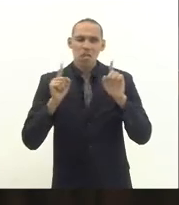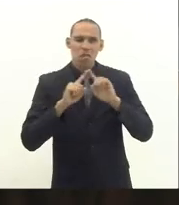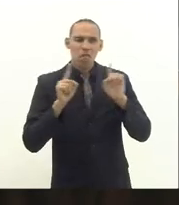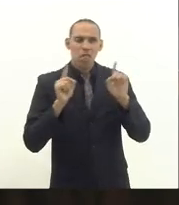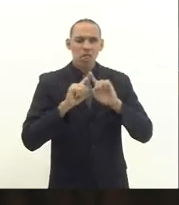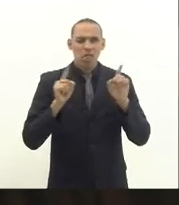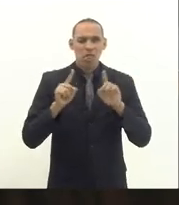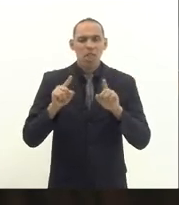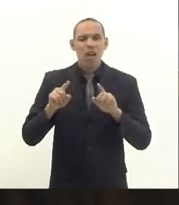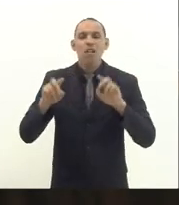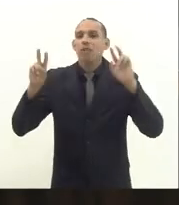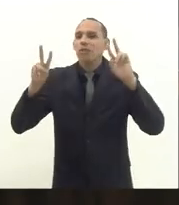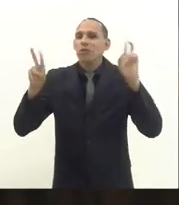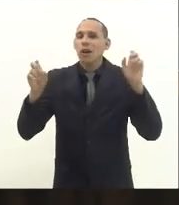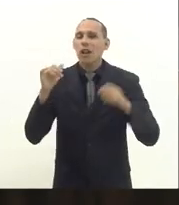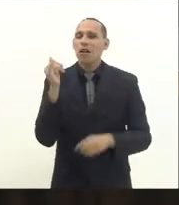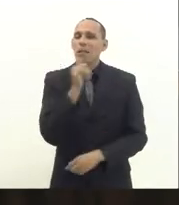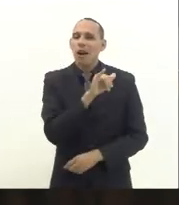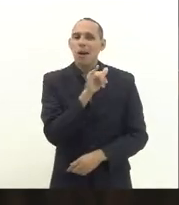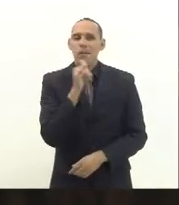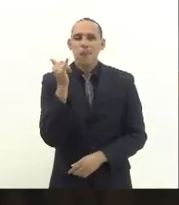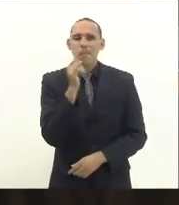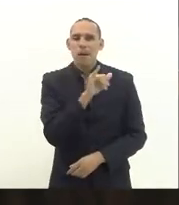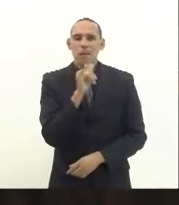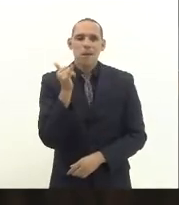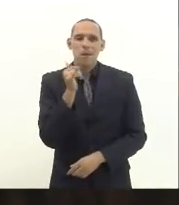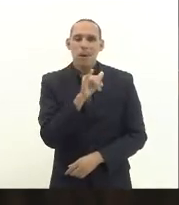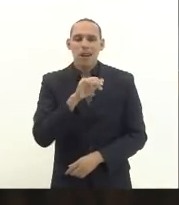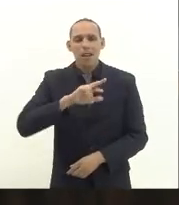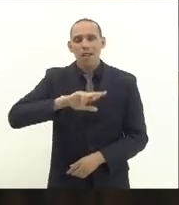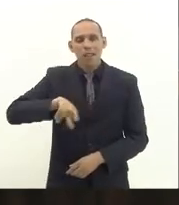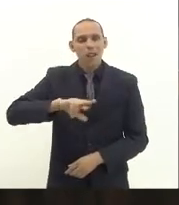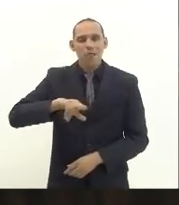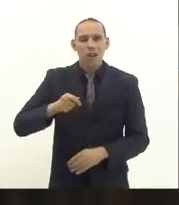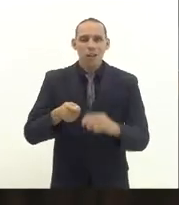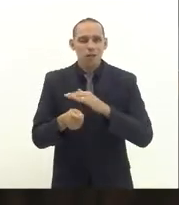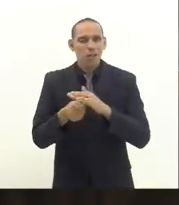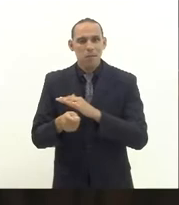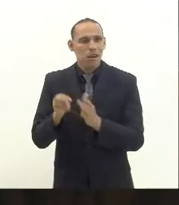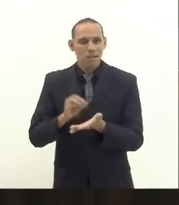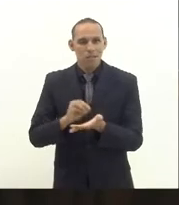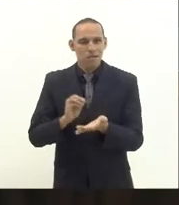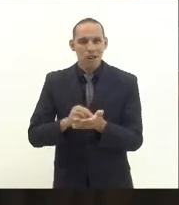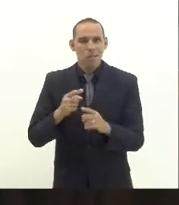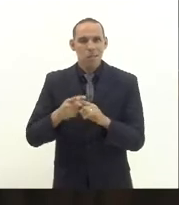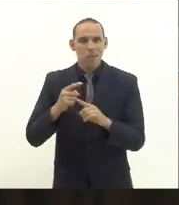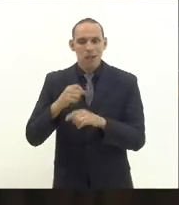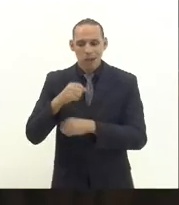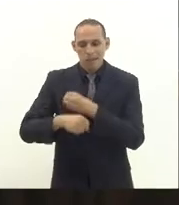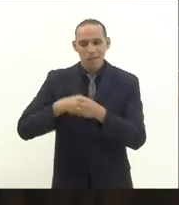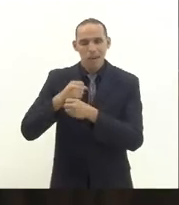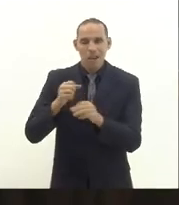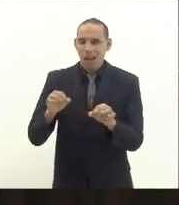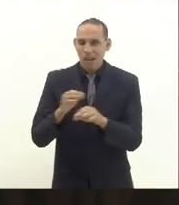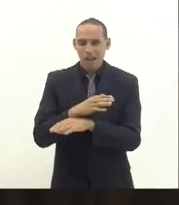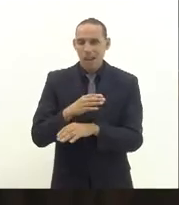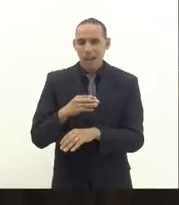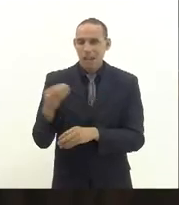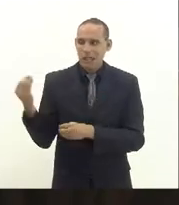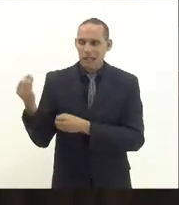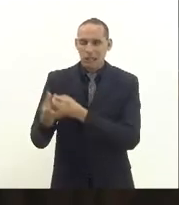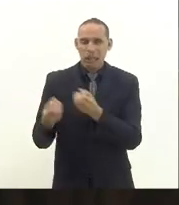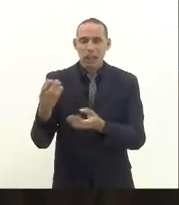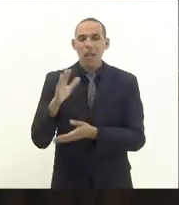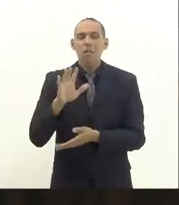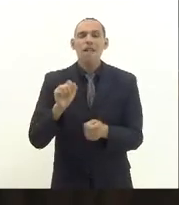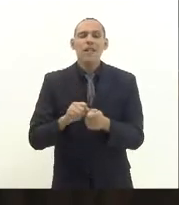reclamações sobre a energia já não é nem mais a questão da falta de investimento que vence ano que vem a concessão